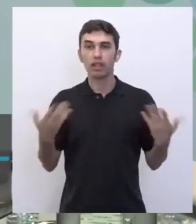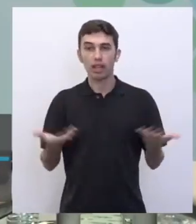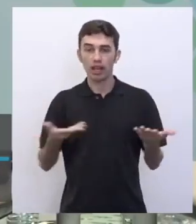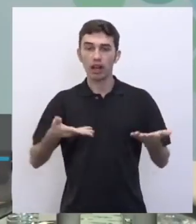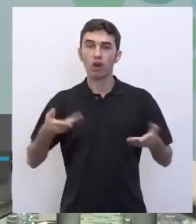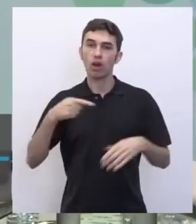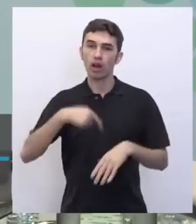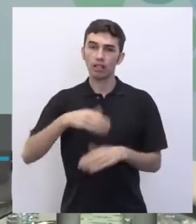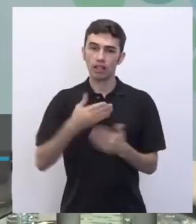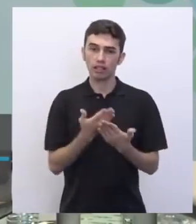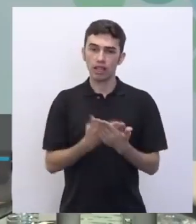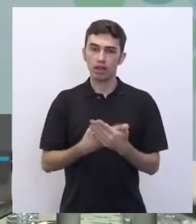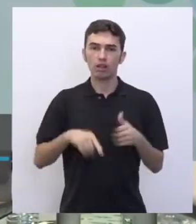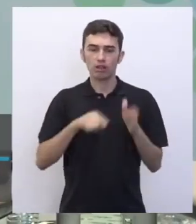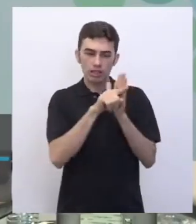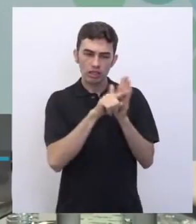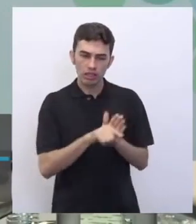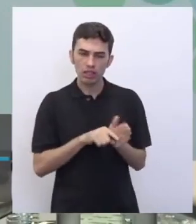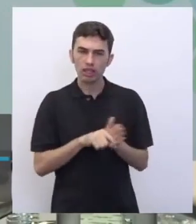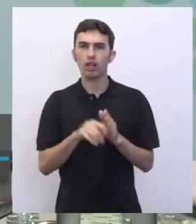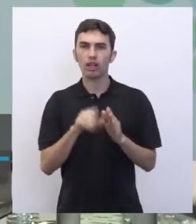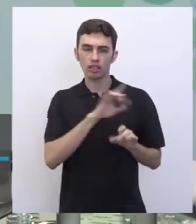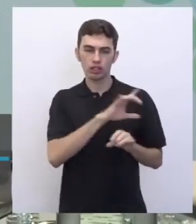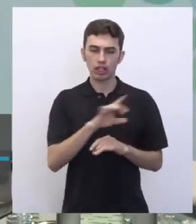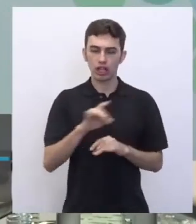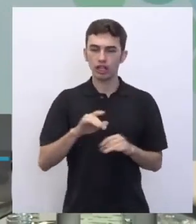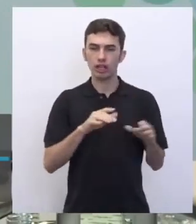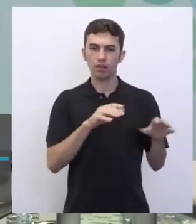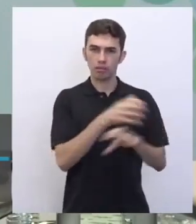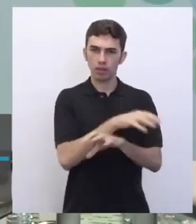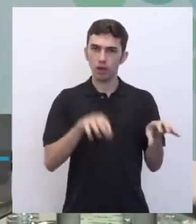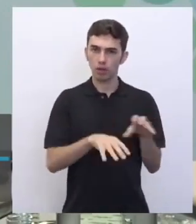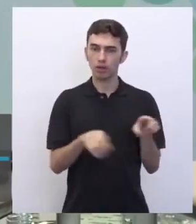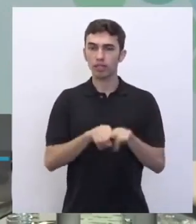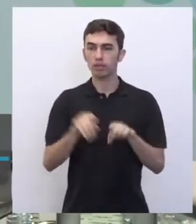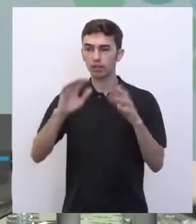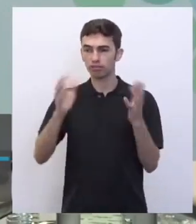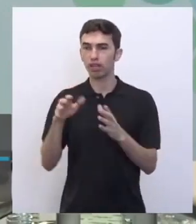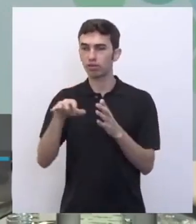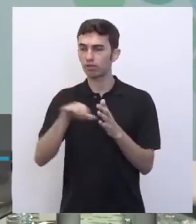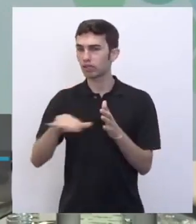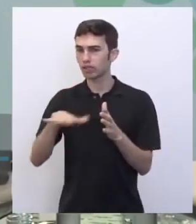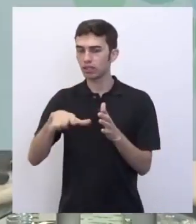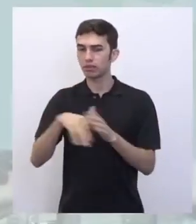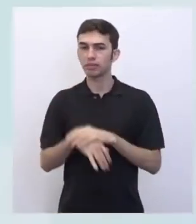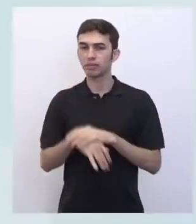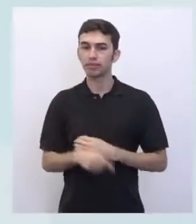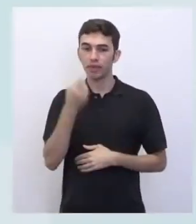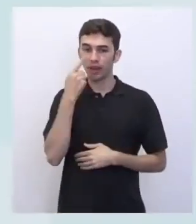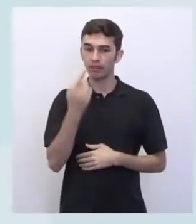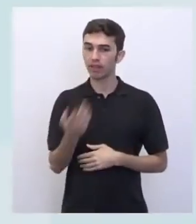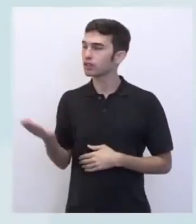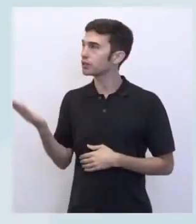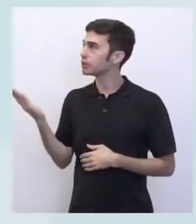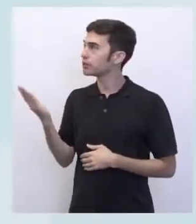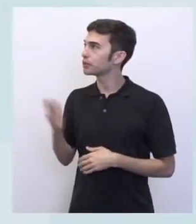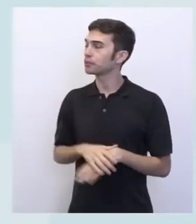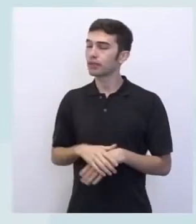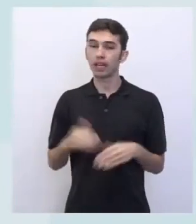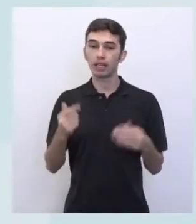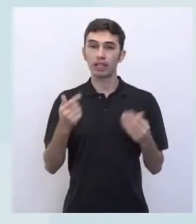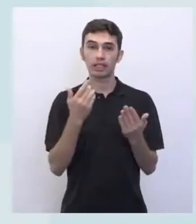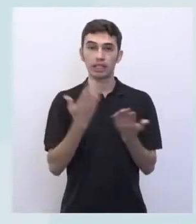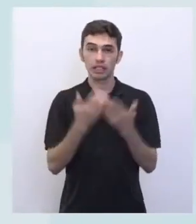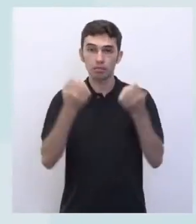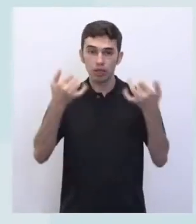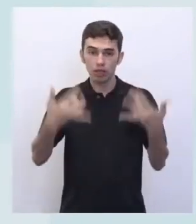fazer essa análise de biomas e ecossistemas. Então, acompanhem aí na tela de vocês. Nós temos aí a retomada, né? Na aula passada, nós